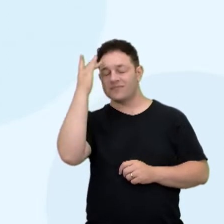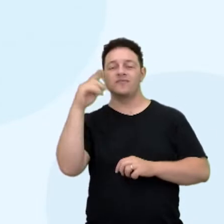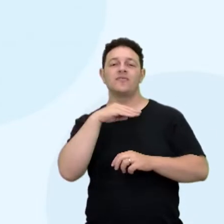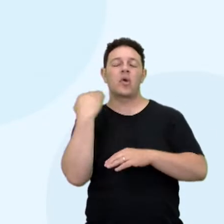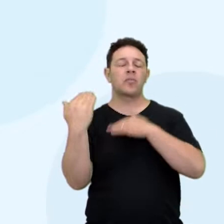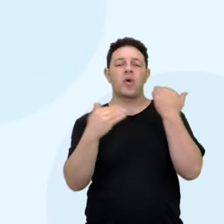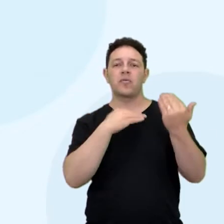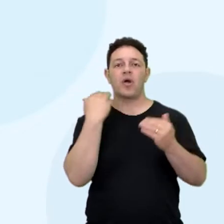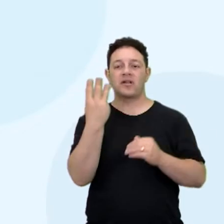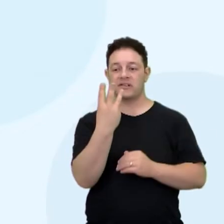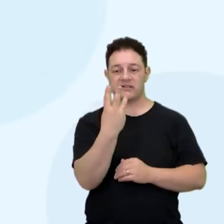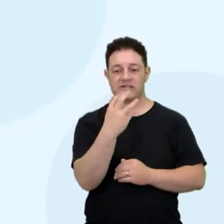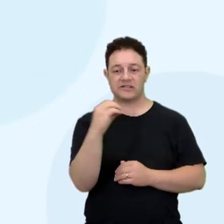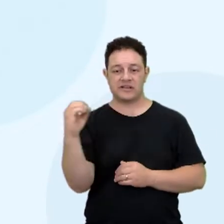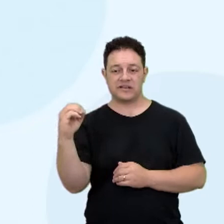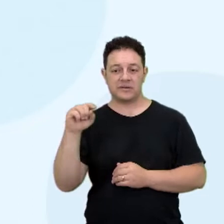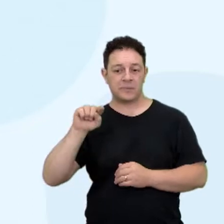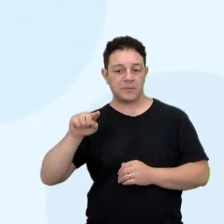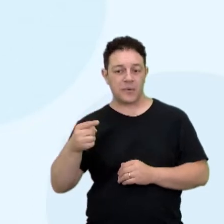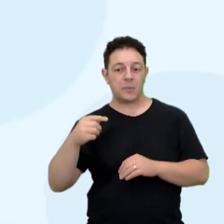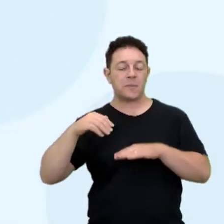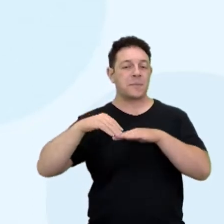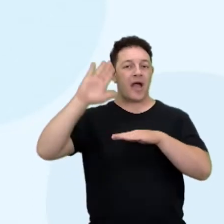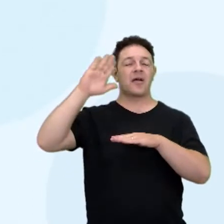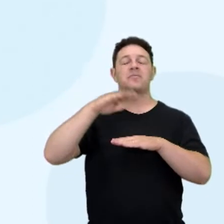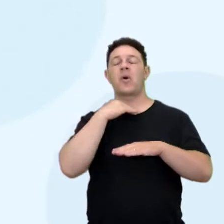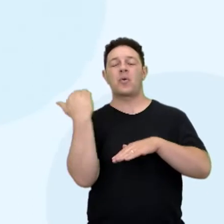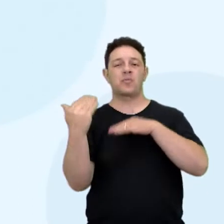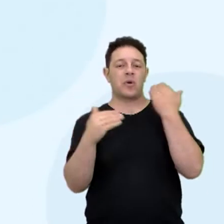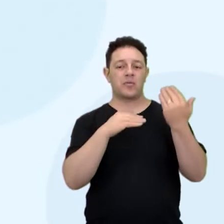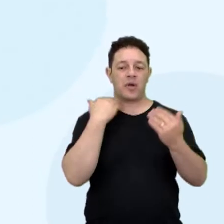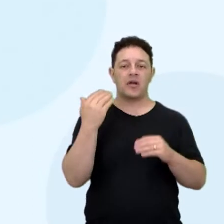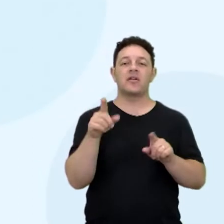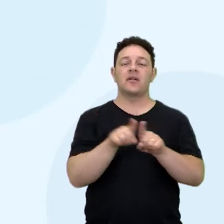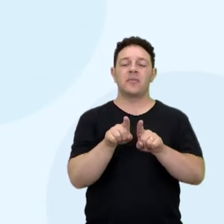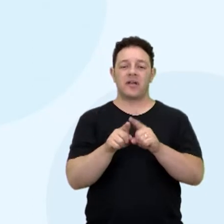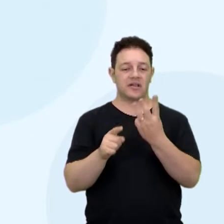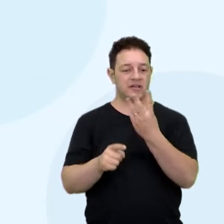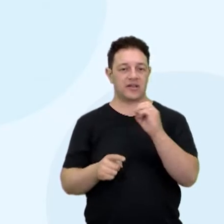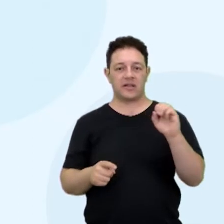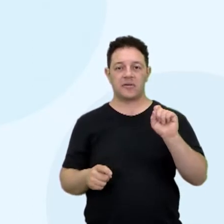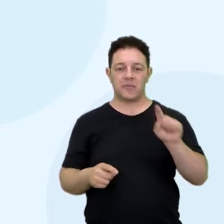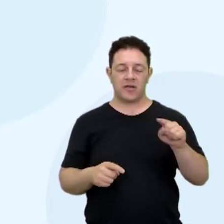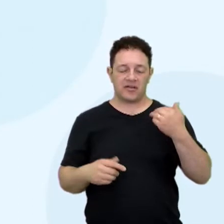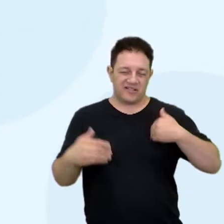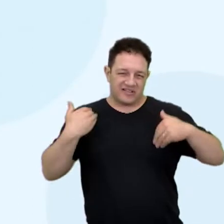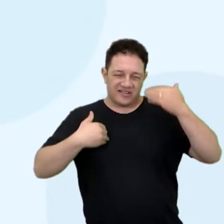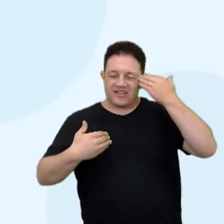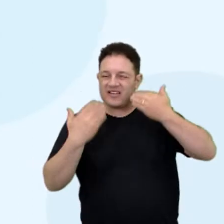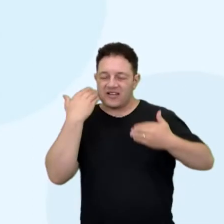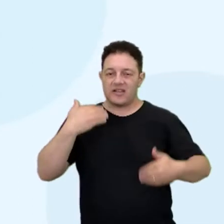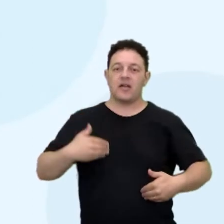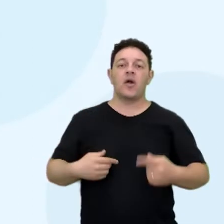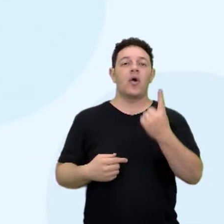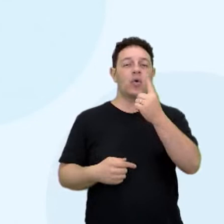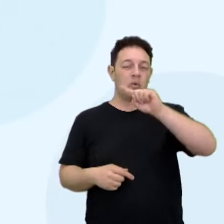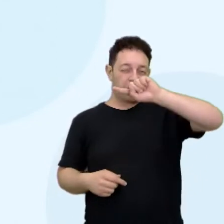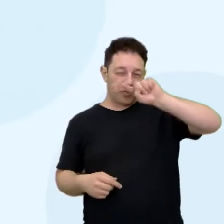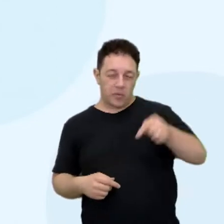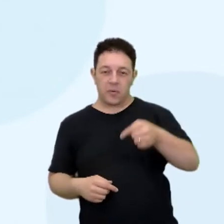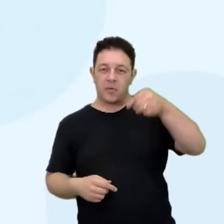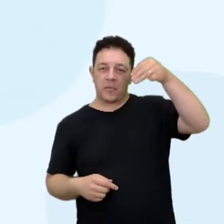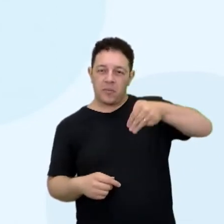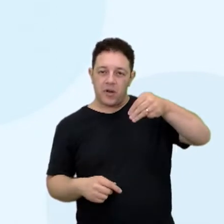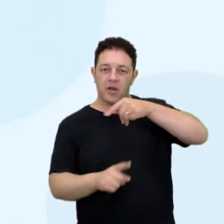de 300 mil mortes, mais de 300 mil feridos, mais de 1,5 milhão de pessoas aí